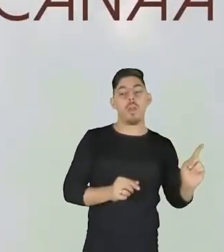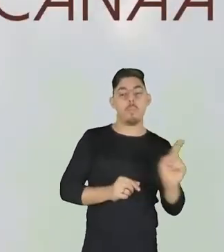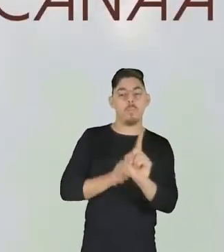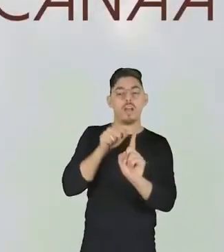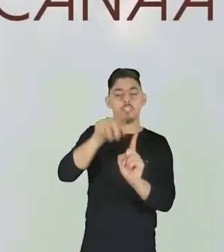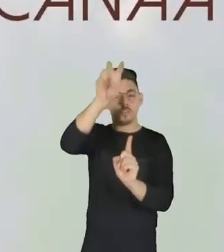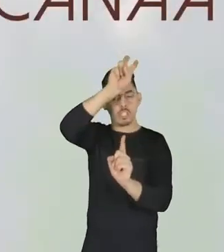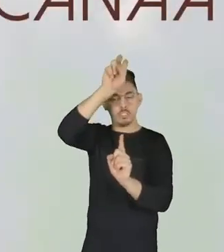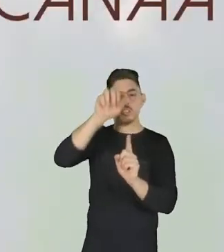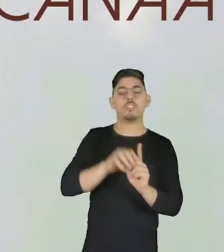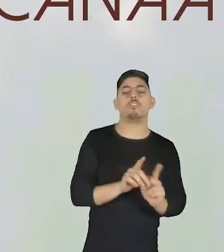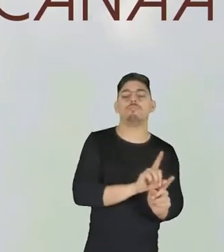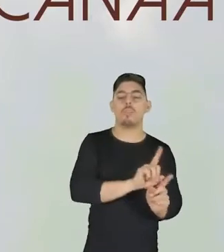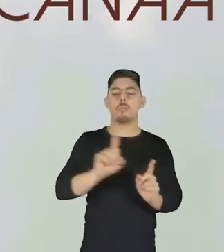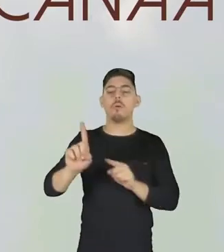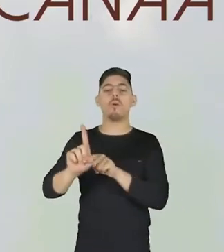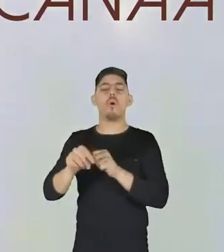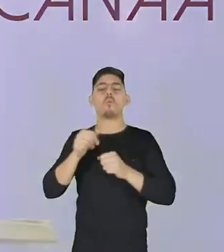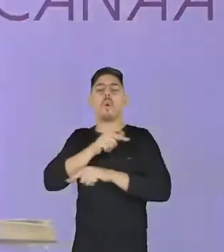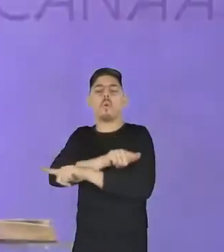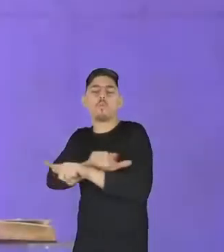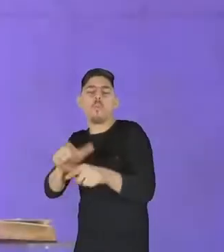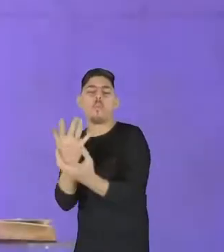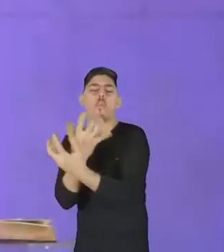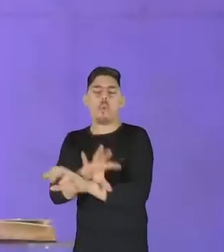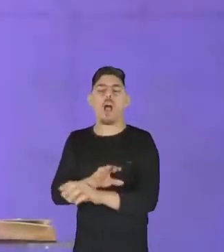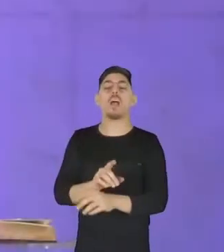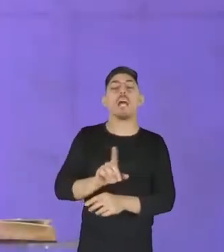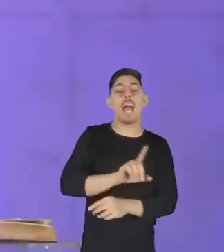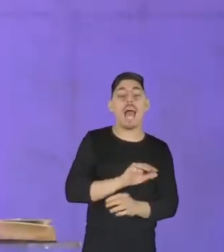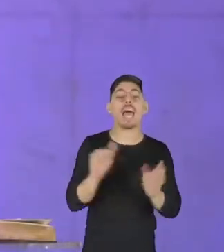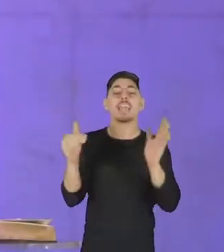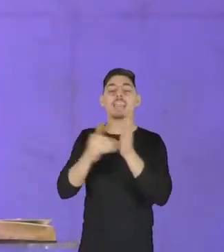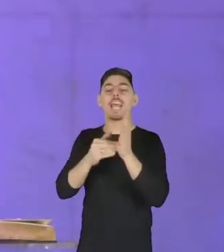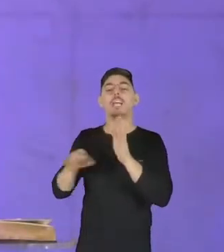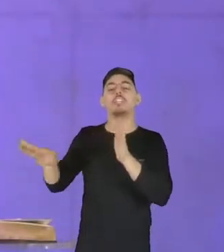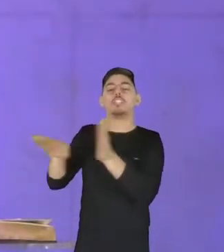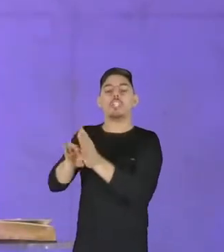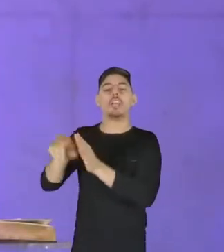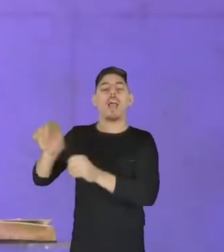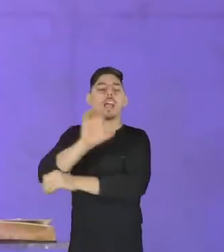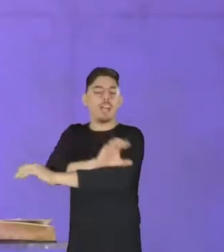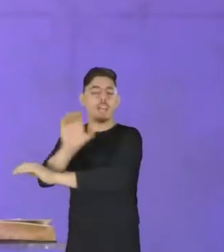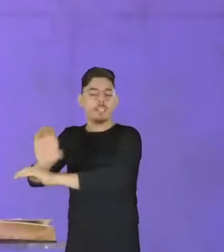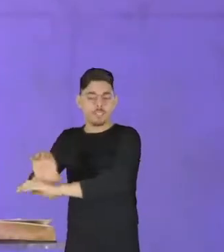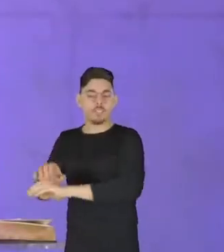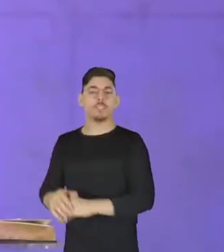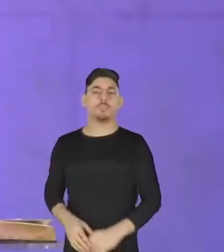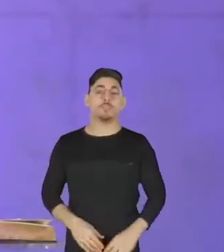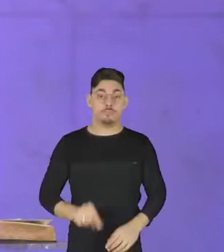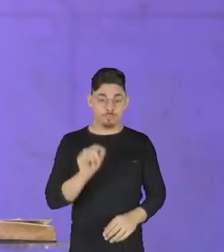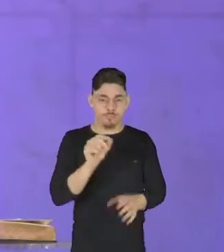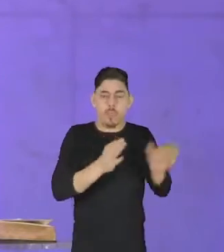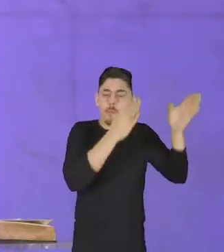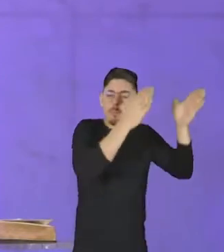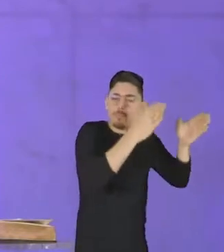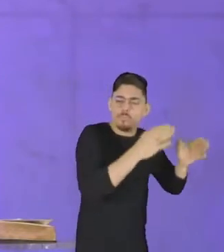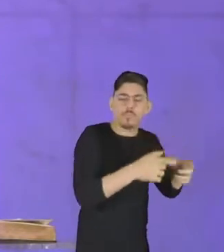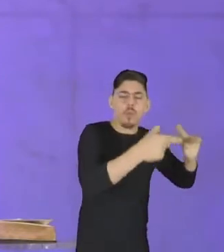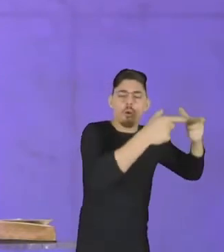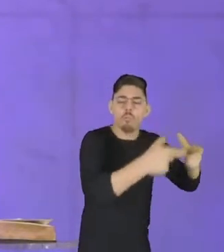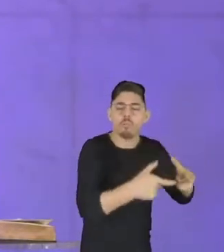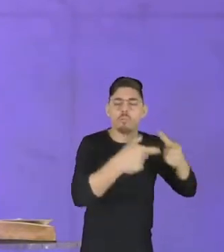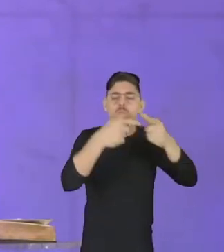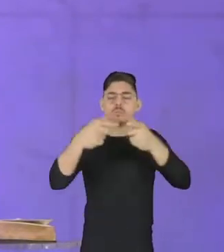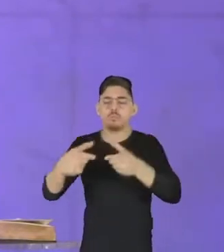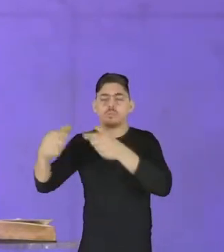pelo deserto e por Canaã. Egito, deserto e Canaã. Canaã foi a terceira parada do